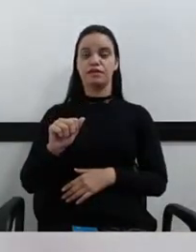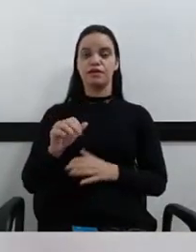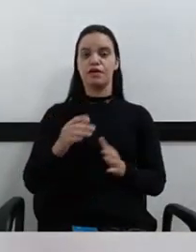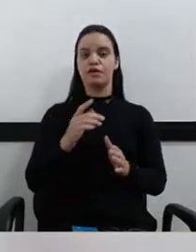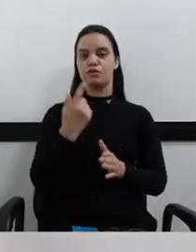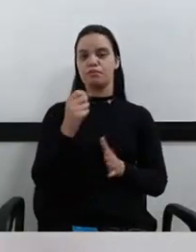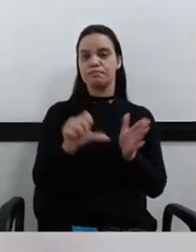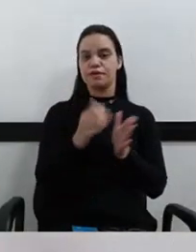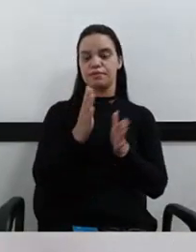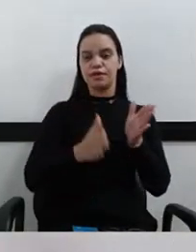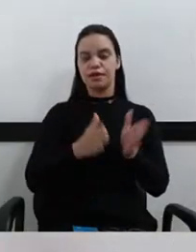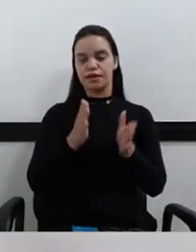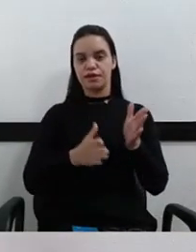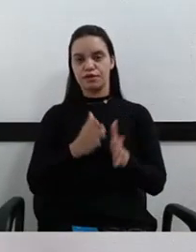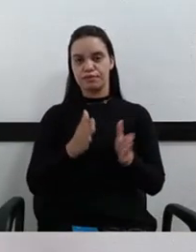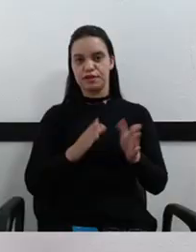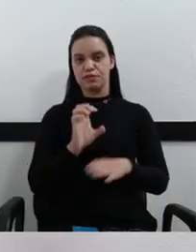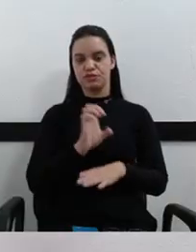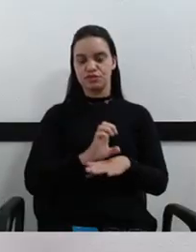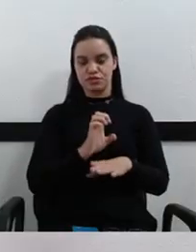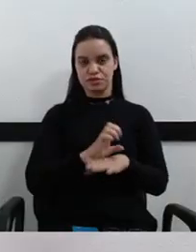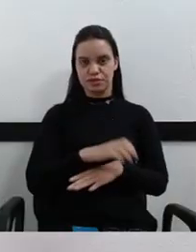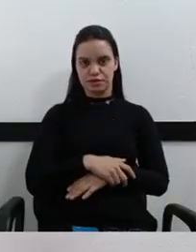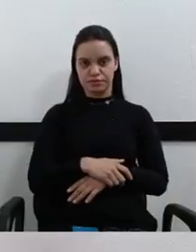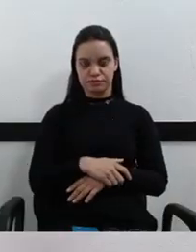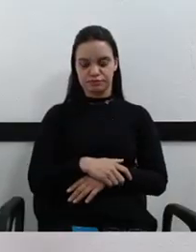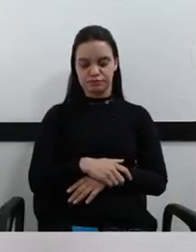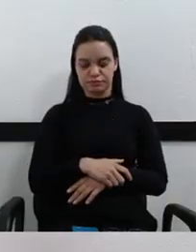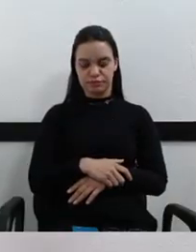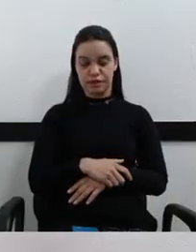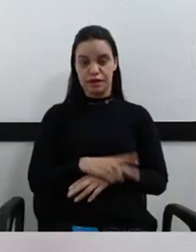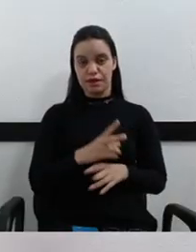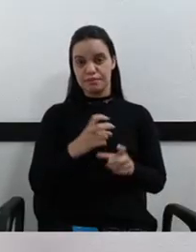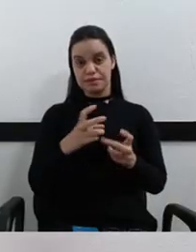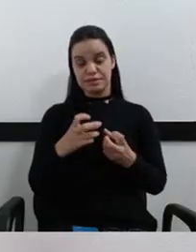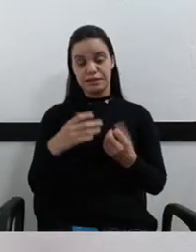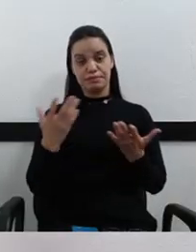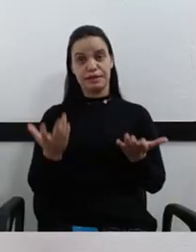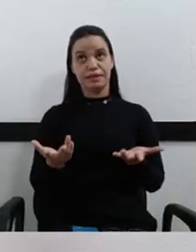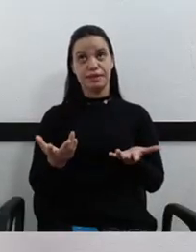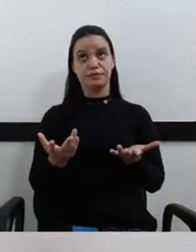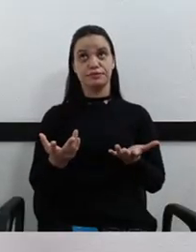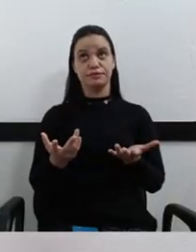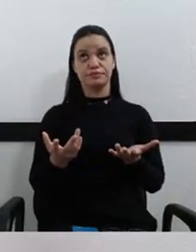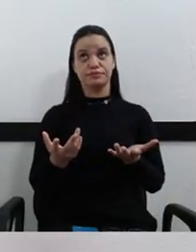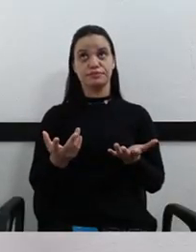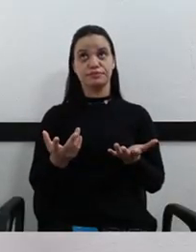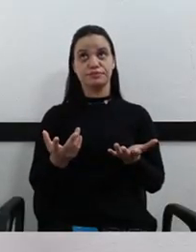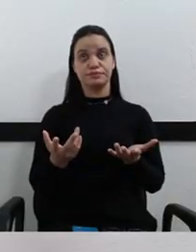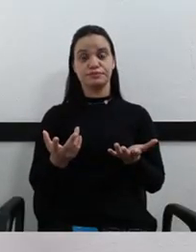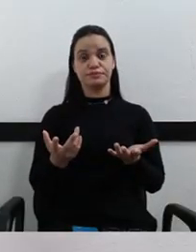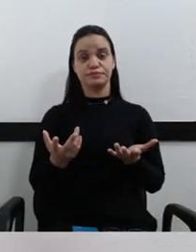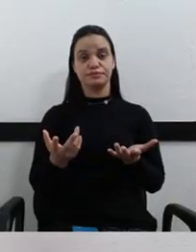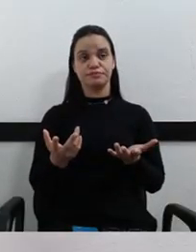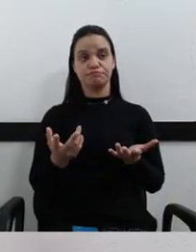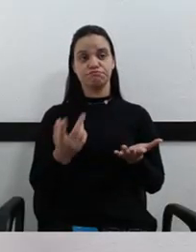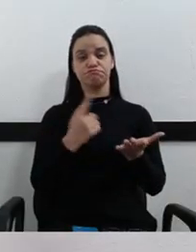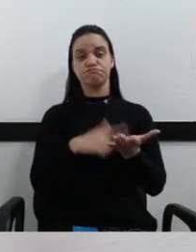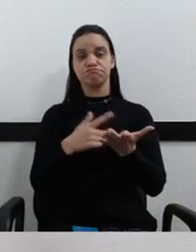período de aplicação do estágio probatório. Nota-se, portanto, travou o computador aqui, que o